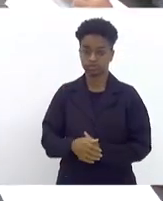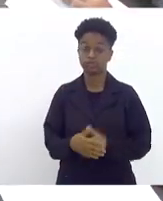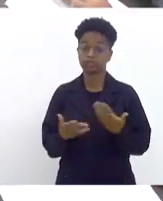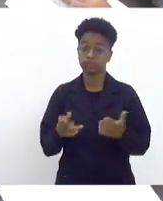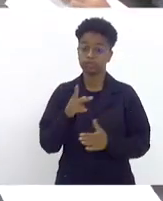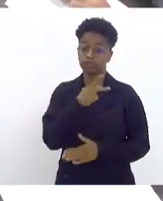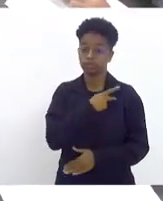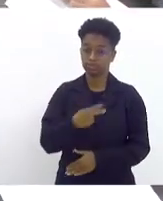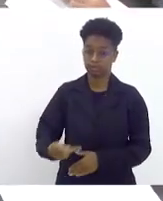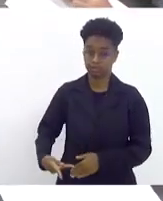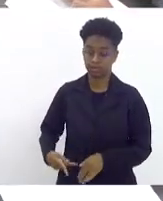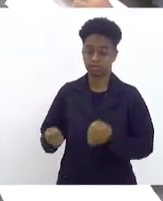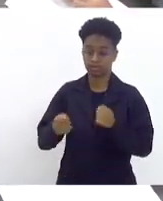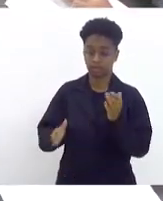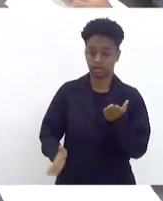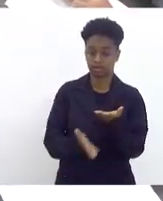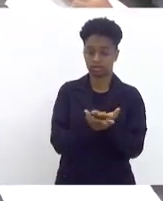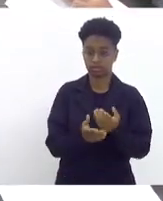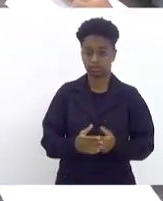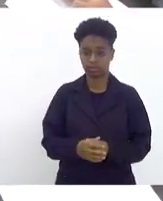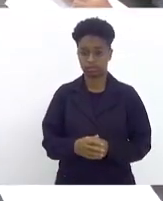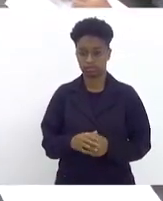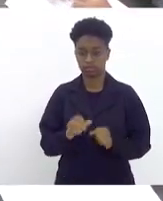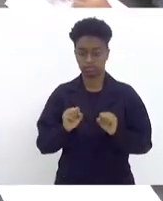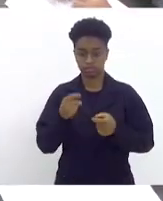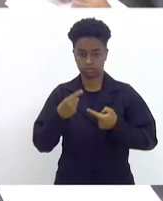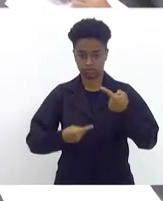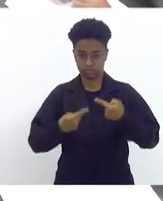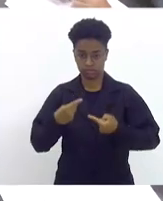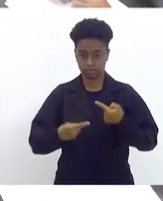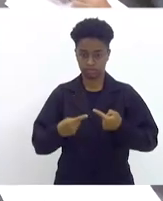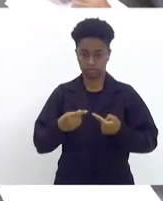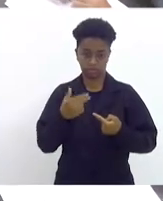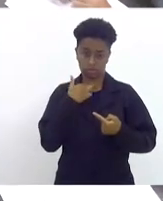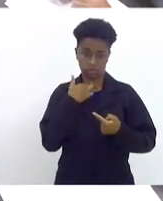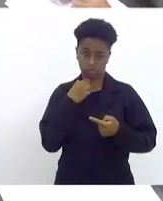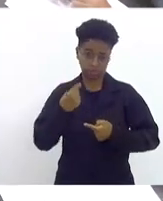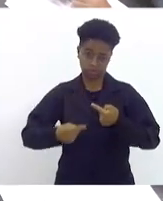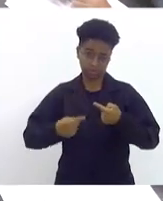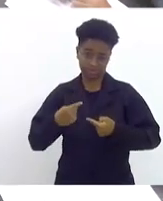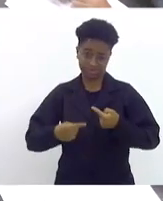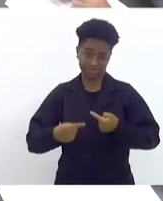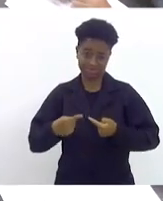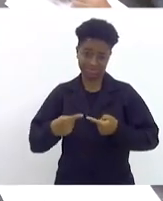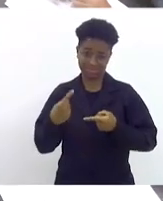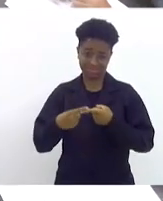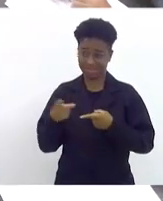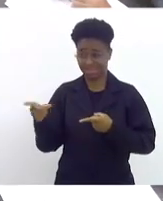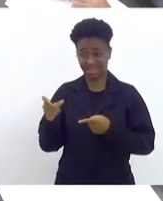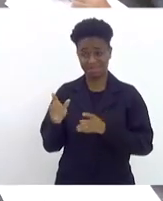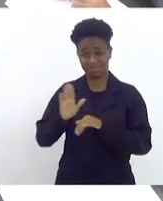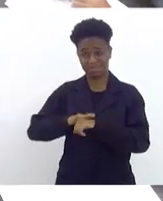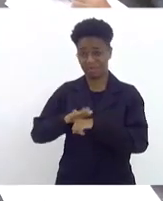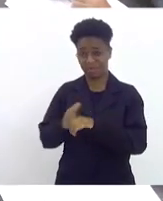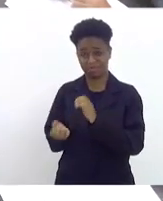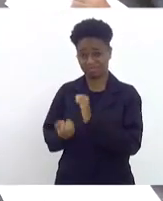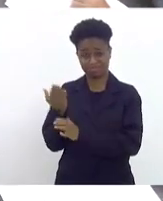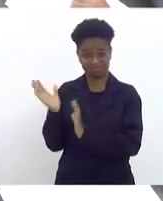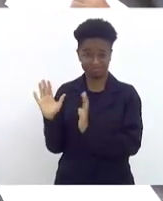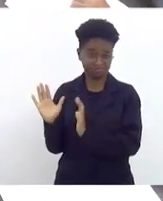presidente anexação em discussão não pode discutir porque eu já de coisa Olinda para